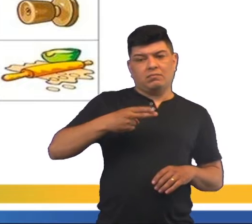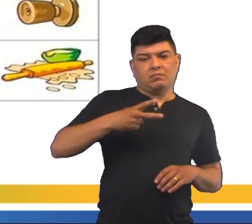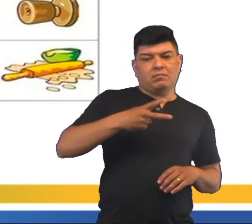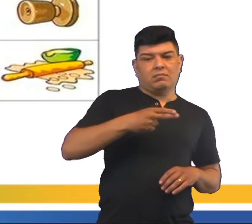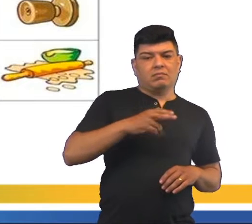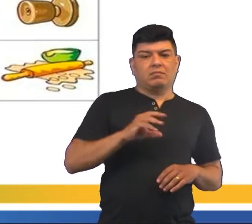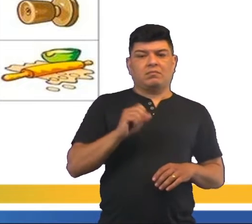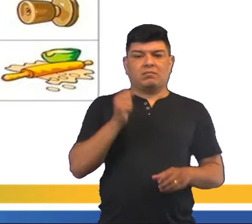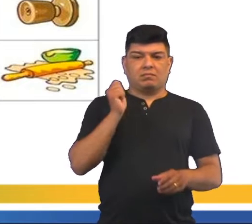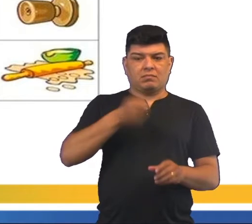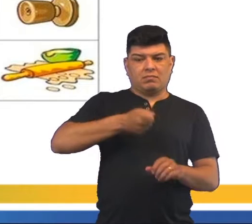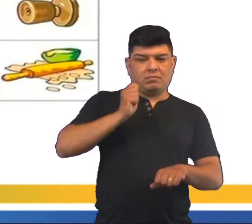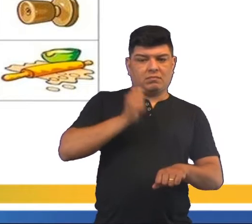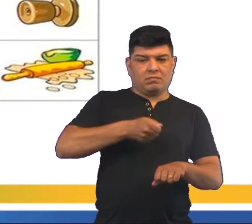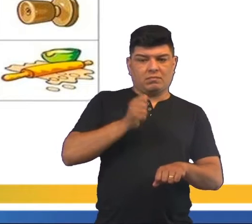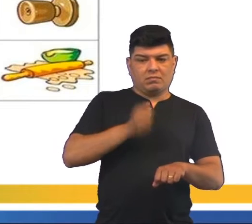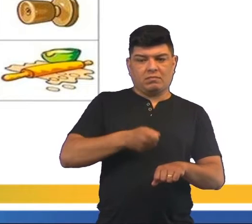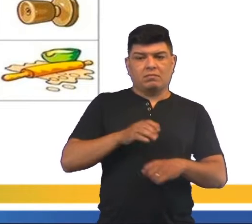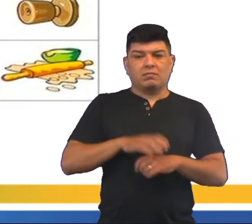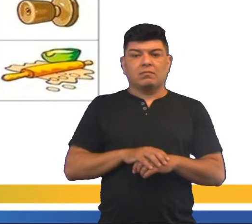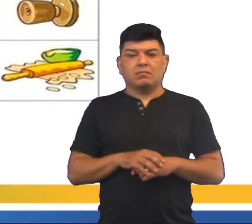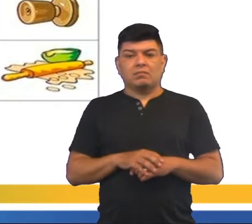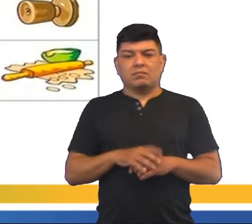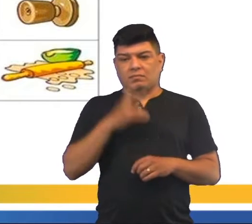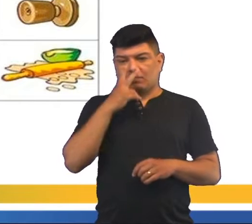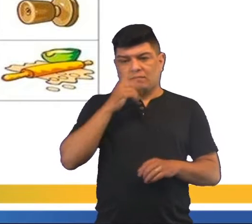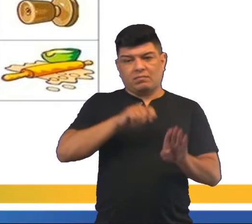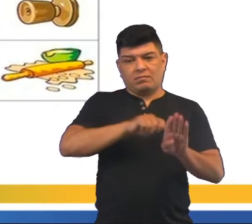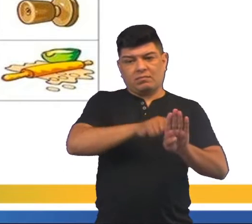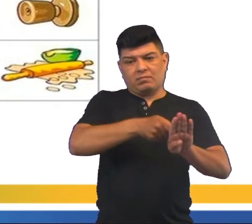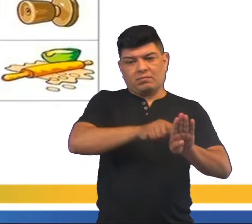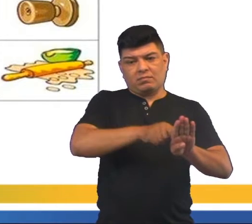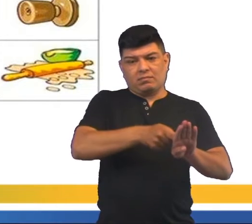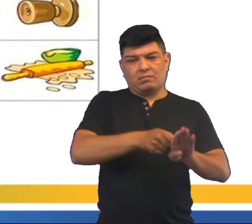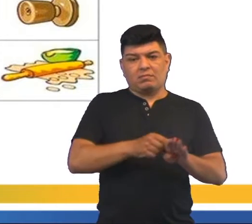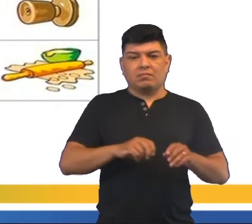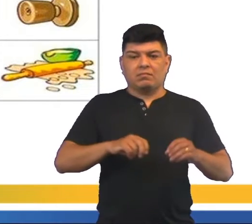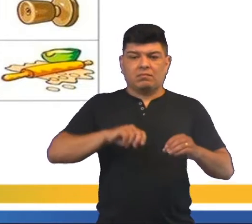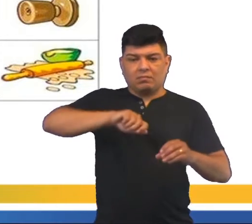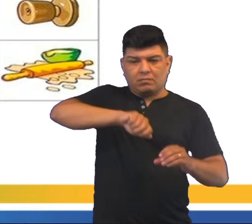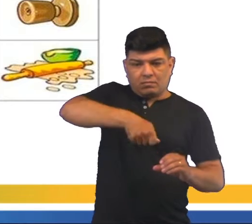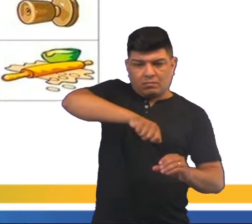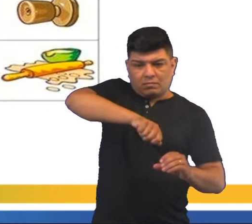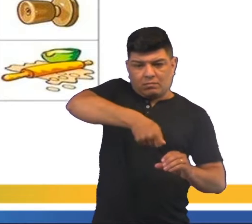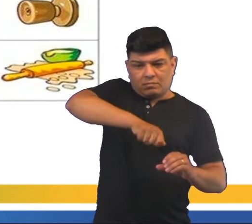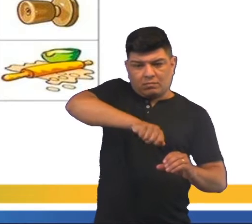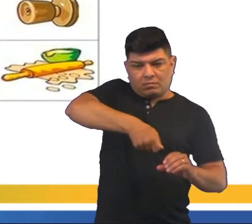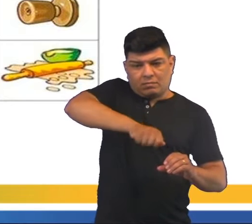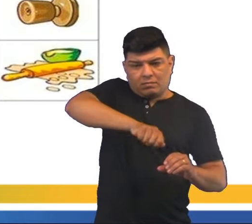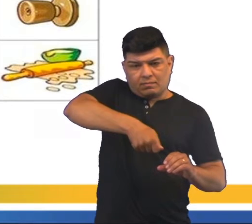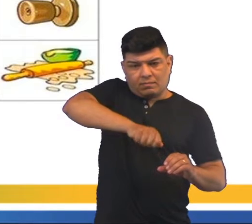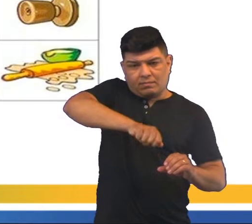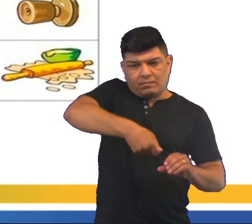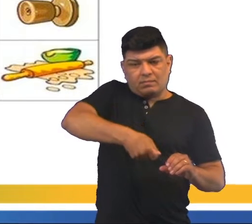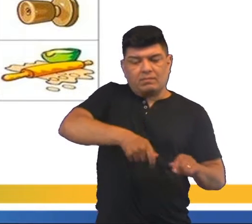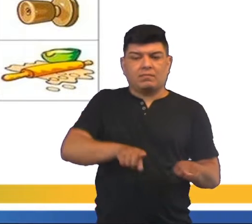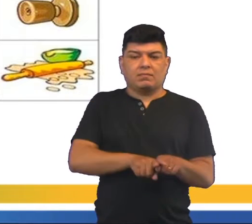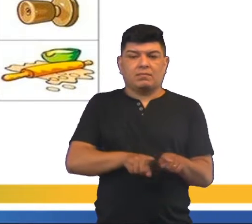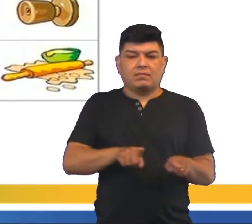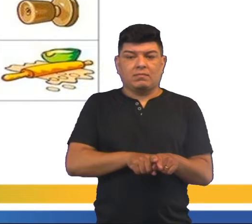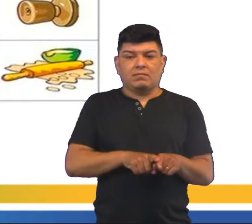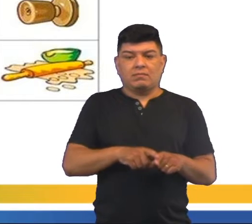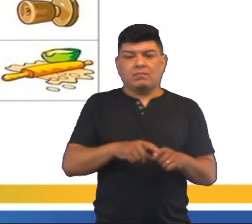tesoura com martelo com a chave com parafuso com a parafusadeira